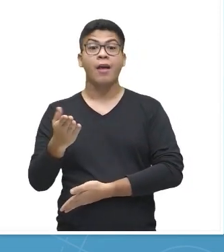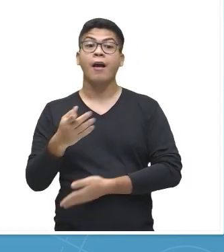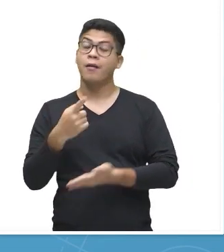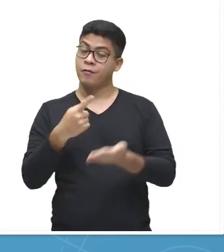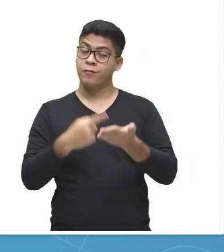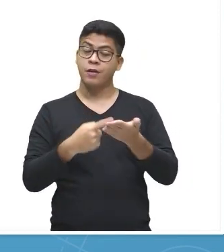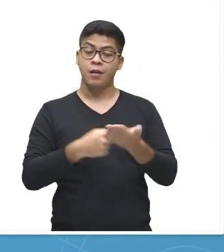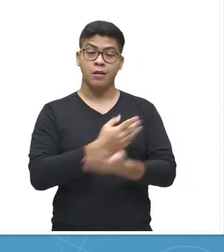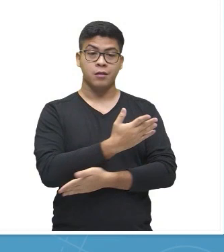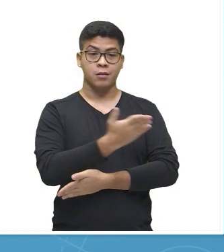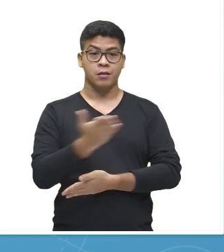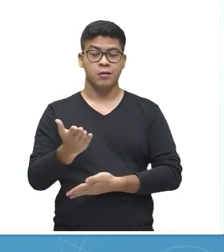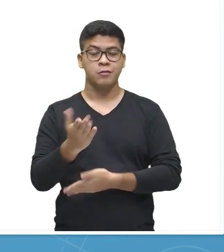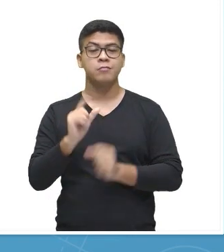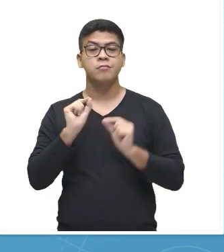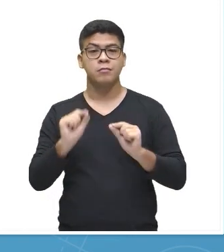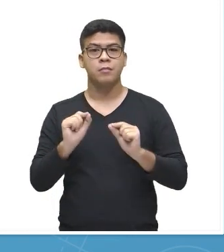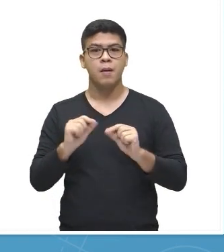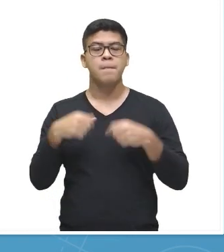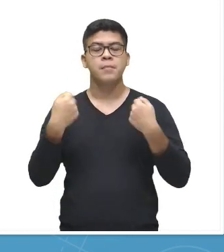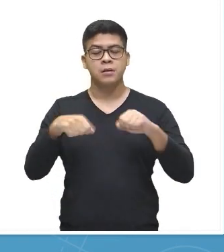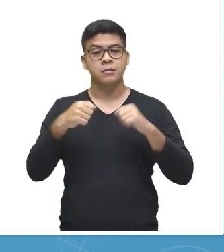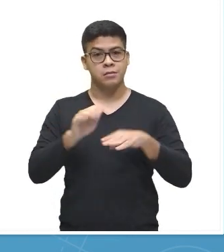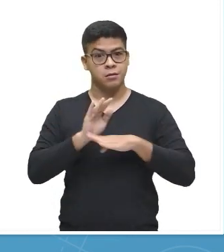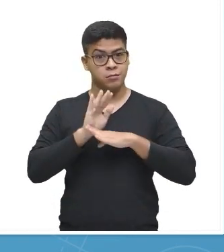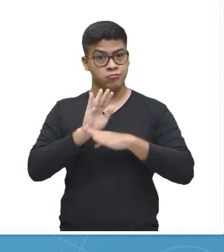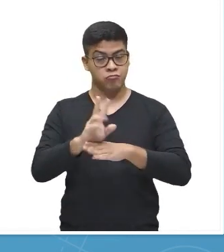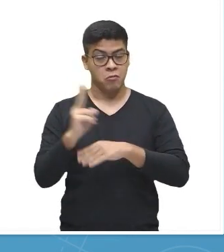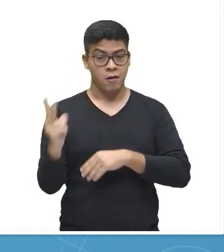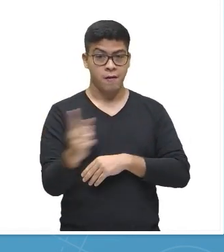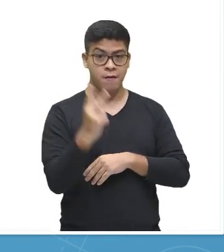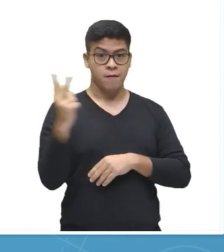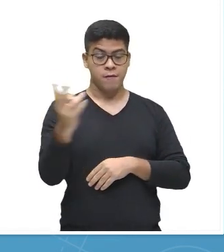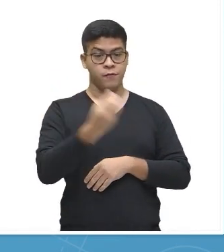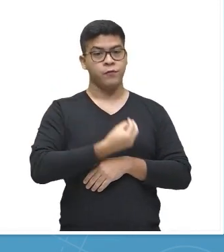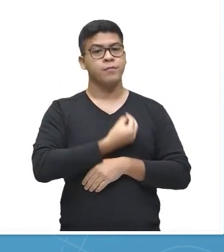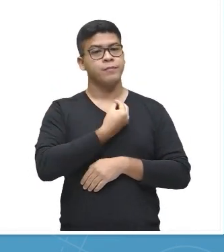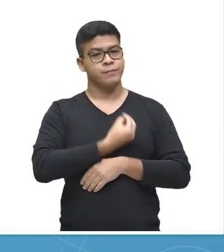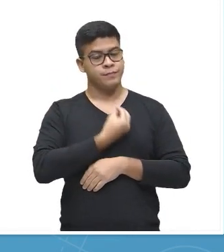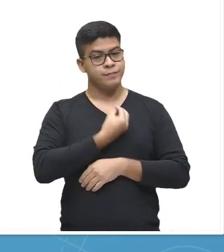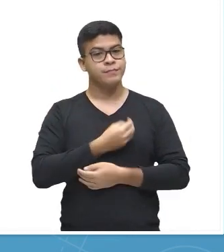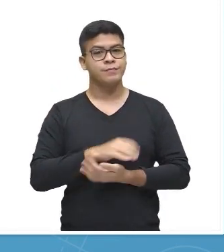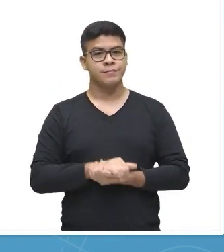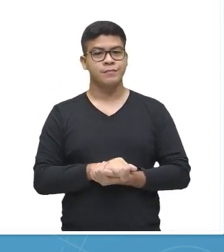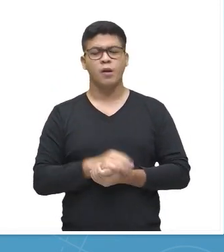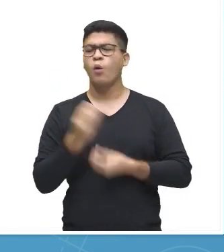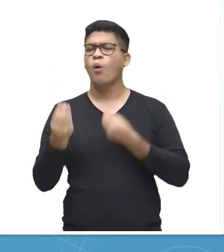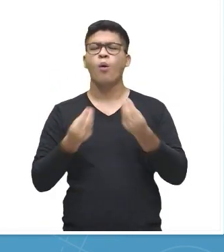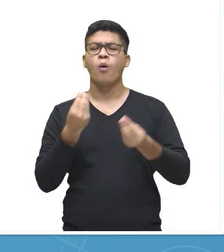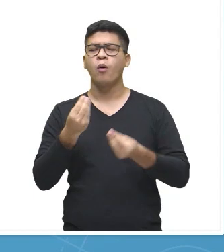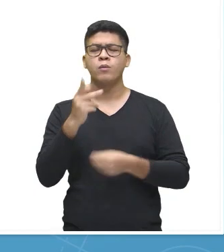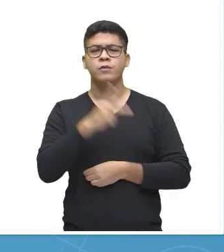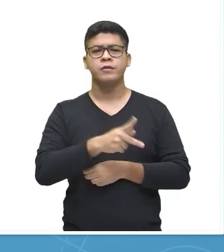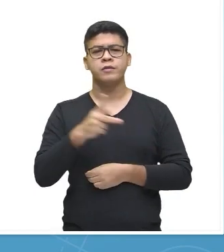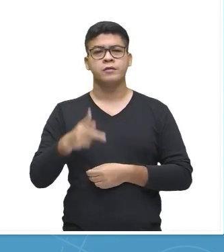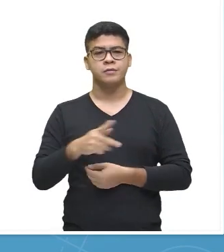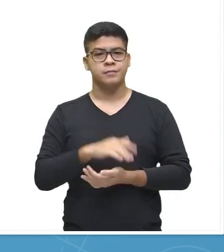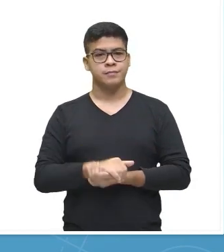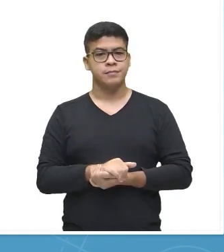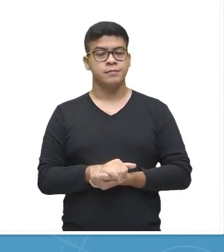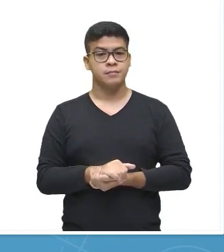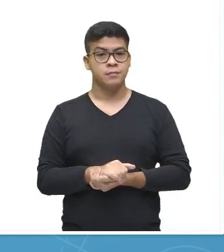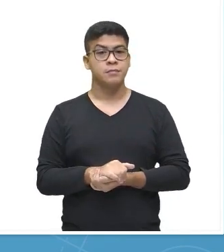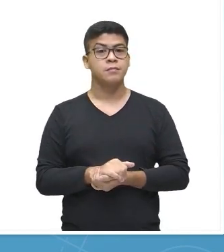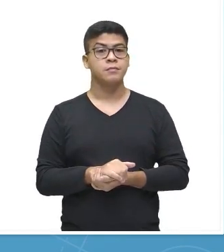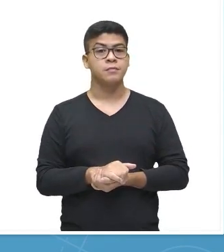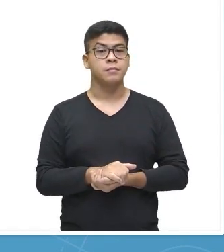vocês este convite, certo? Valorização da vida, como professora,